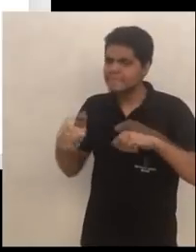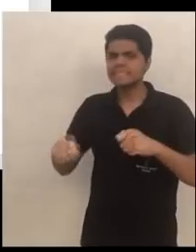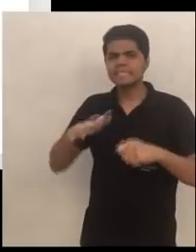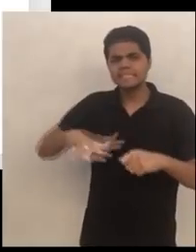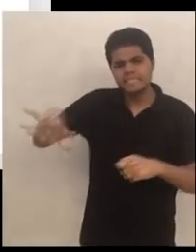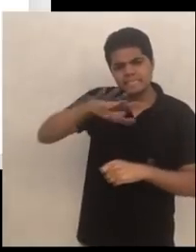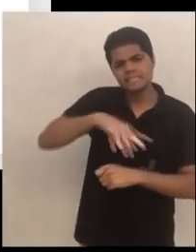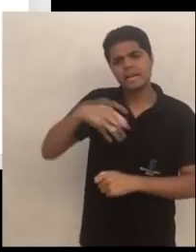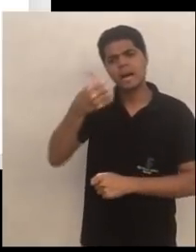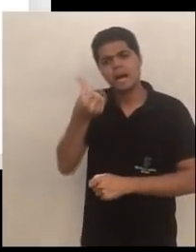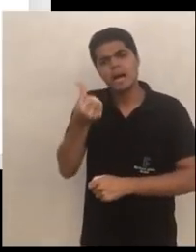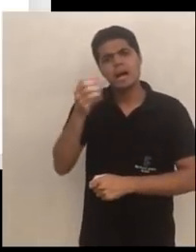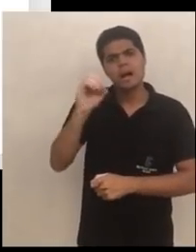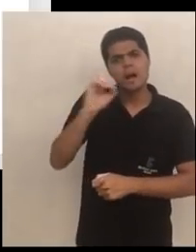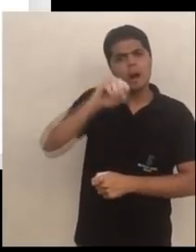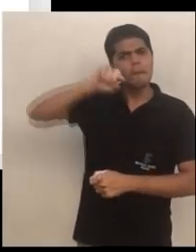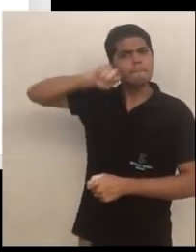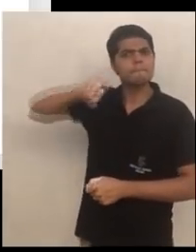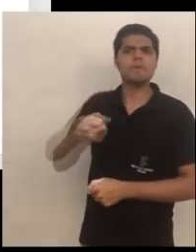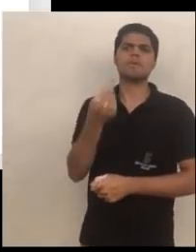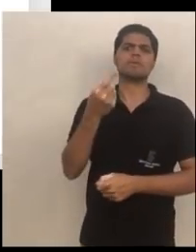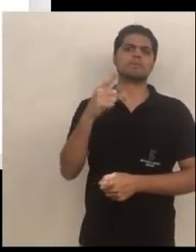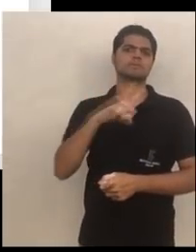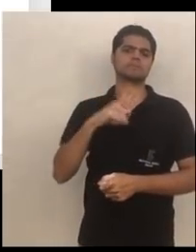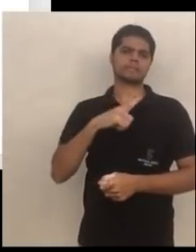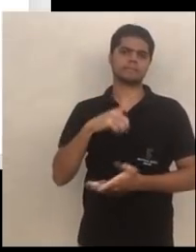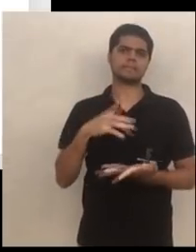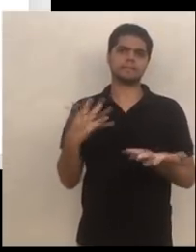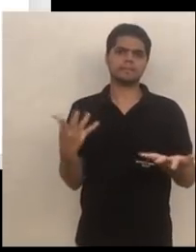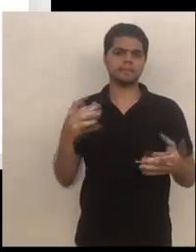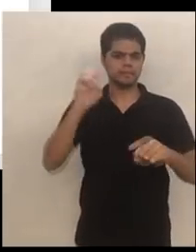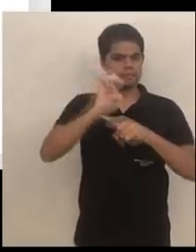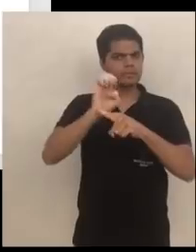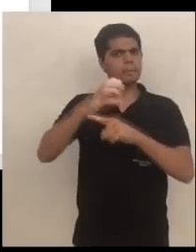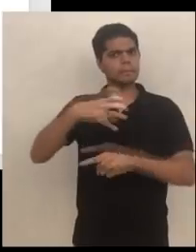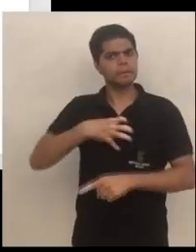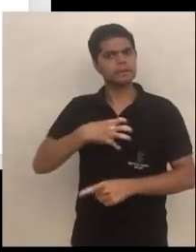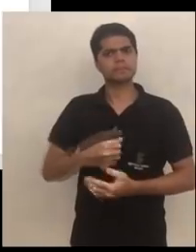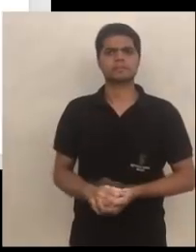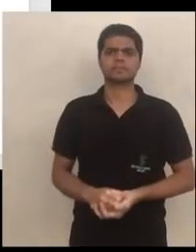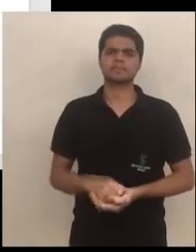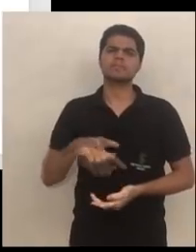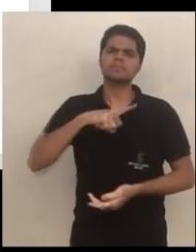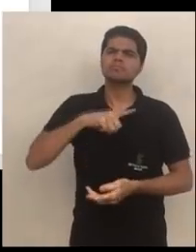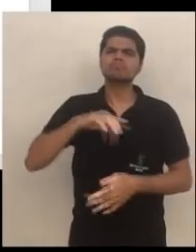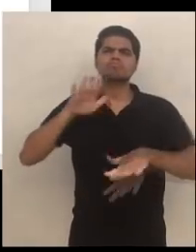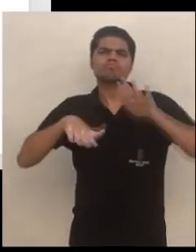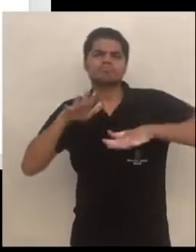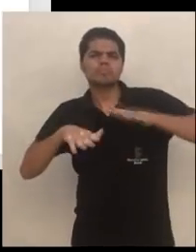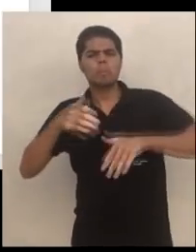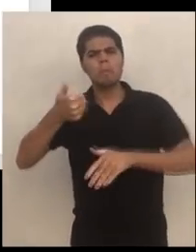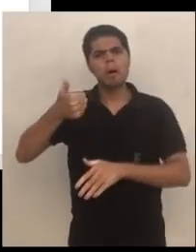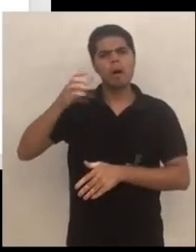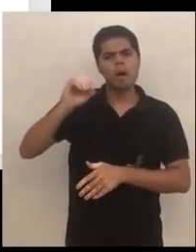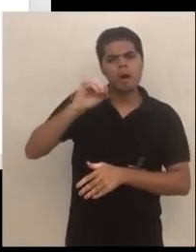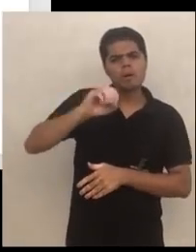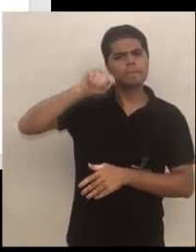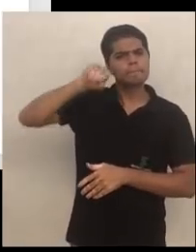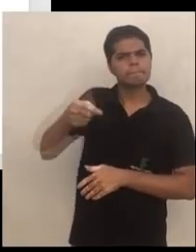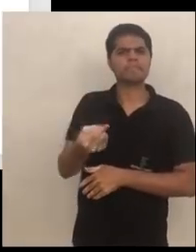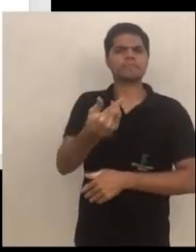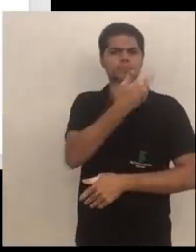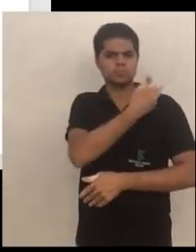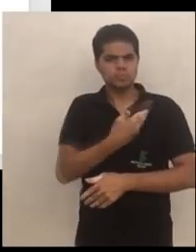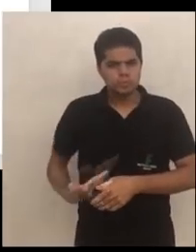Bahia. Desses 600 mil, pelo menos 100 mil, eles estão sendo atendidos por políticas públicas do Estado. O governo do Estado da Bahia, por meio